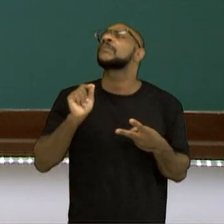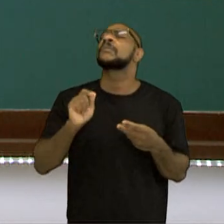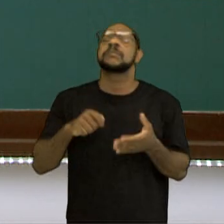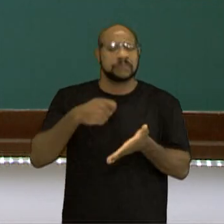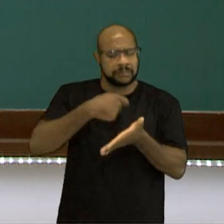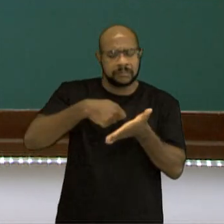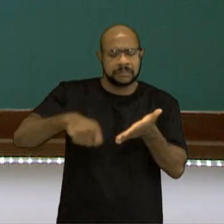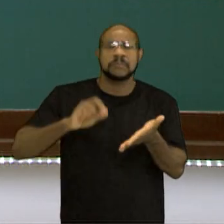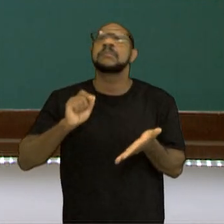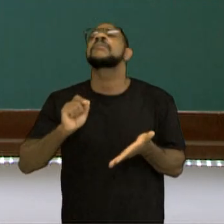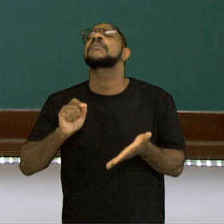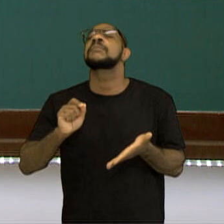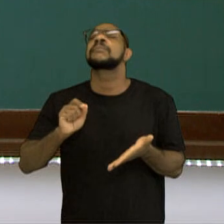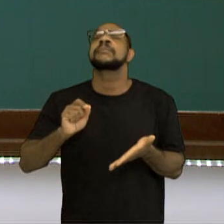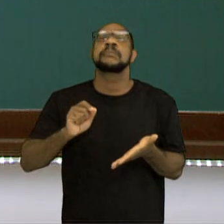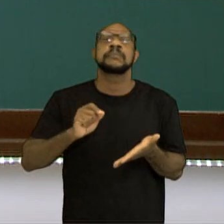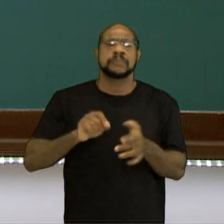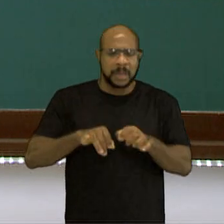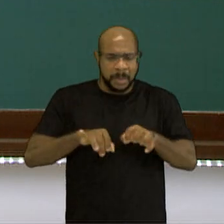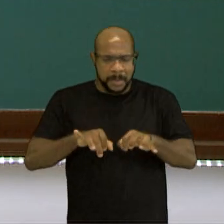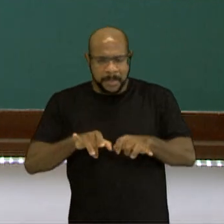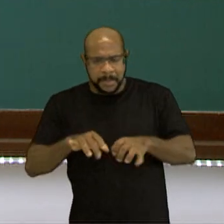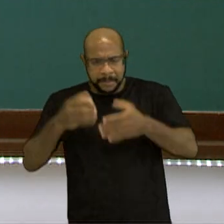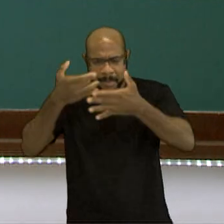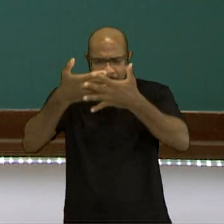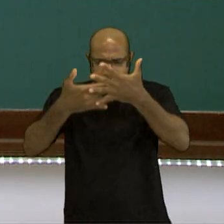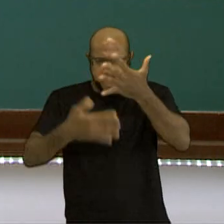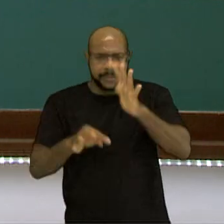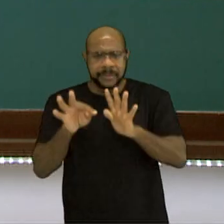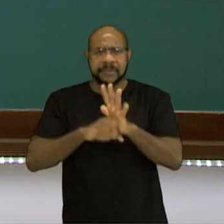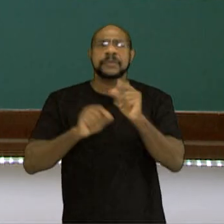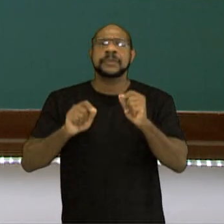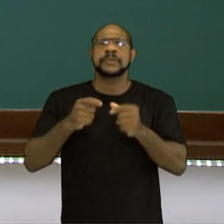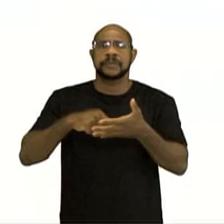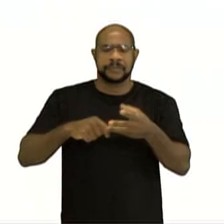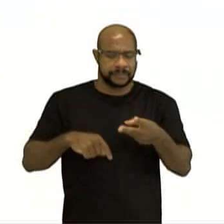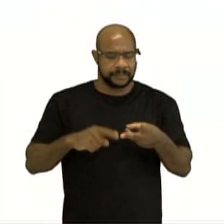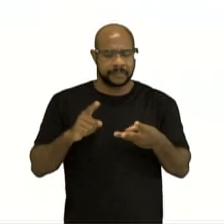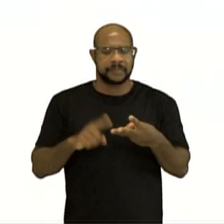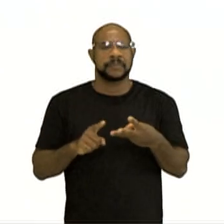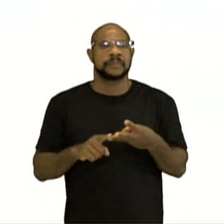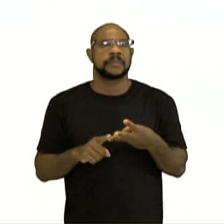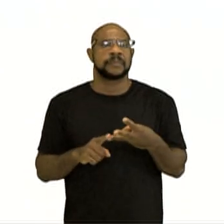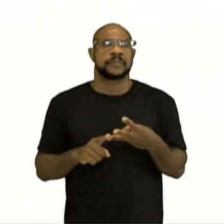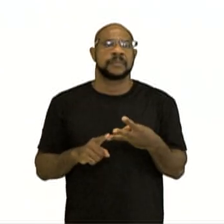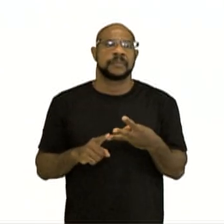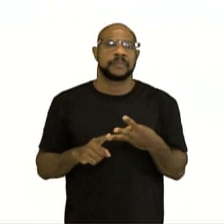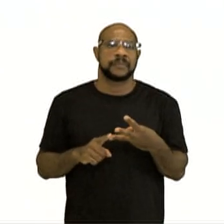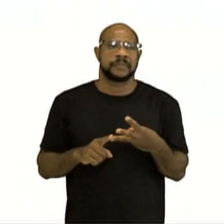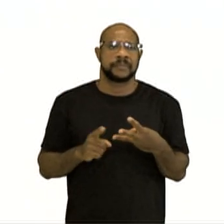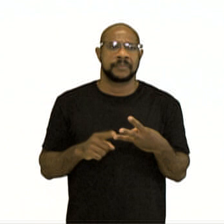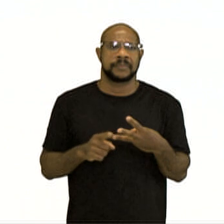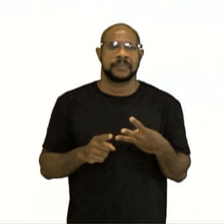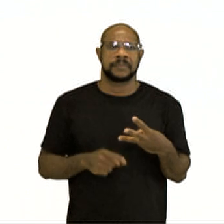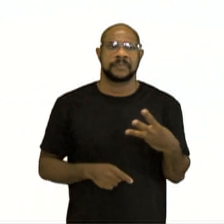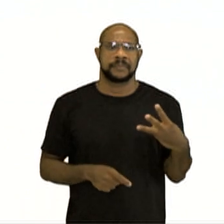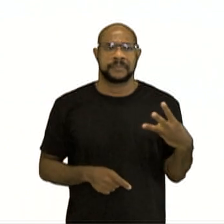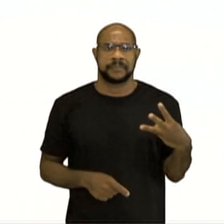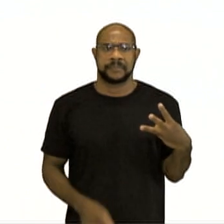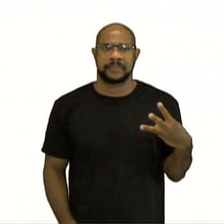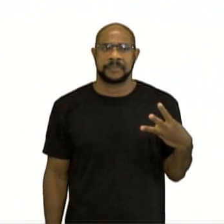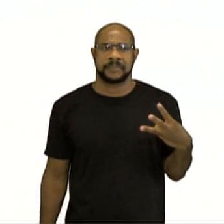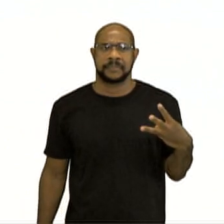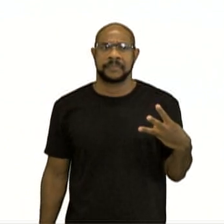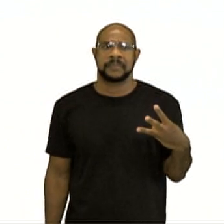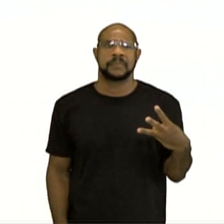Será que é importante quem escreveu? Será que a gente acha no texto quem escreveu? 3. What do you think the red lines mean?